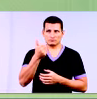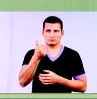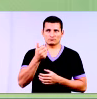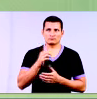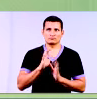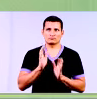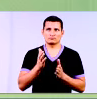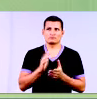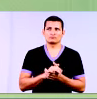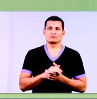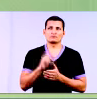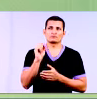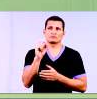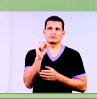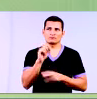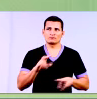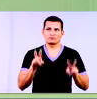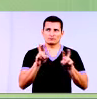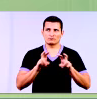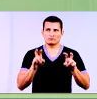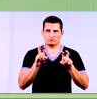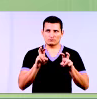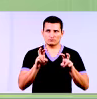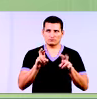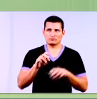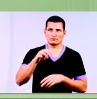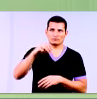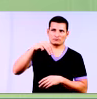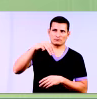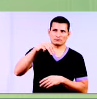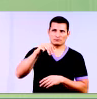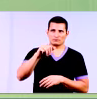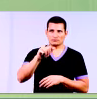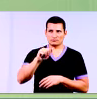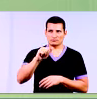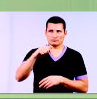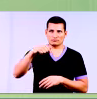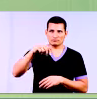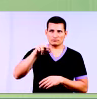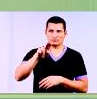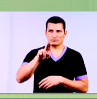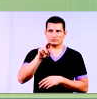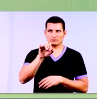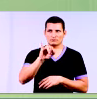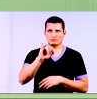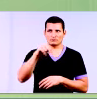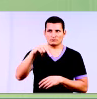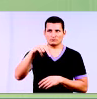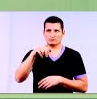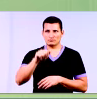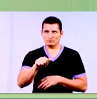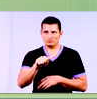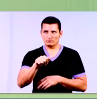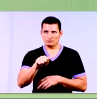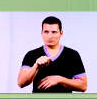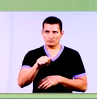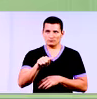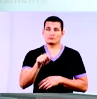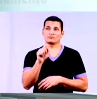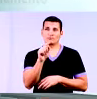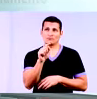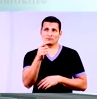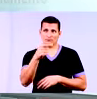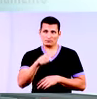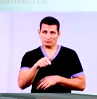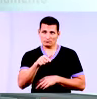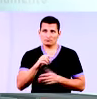que o que é o computador? Nós chamamos o computador de máquina. Uma máquina programável que processa dados. Aqui, de novo, a gente está falando,